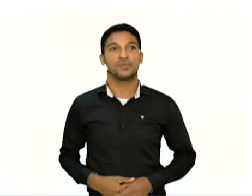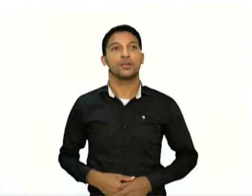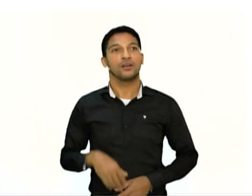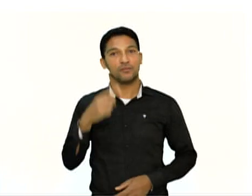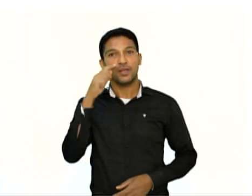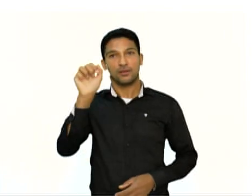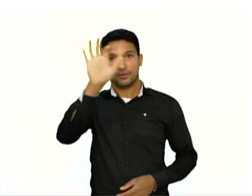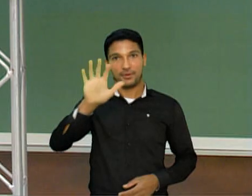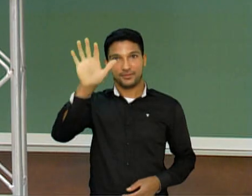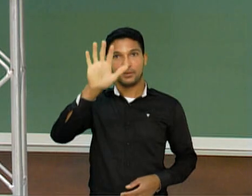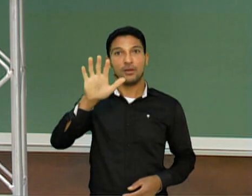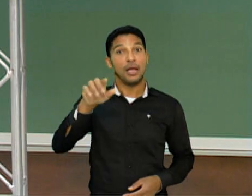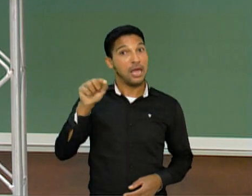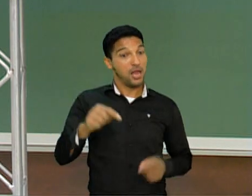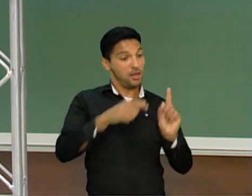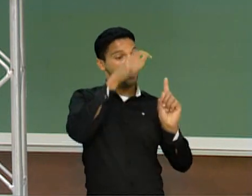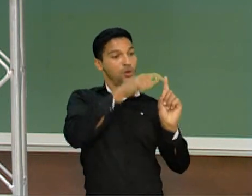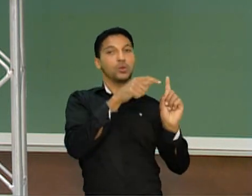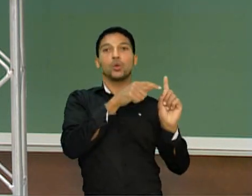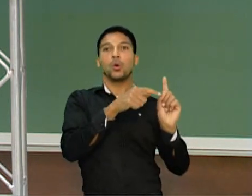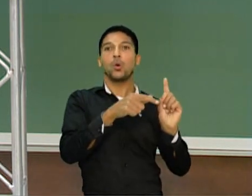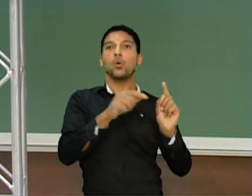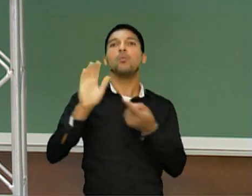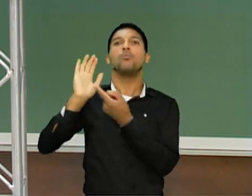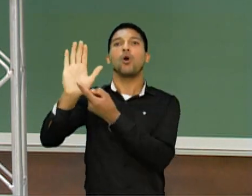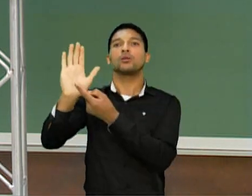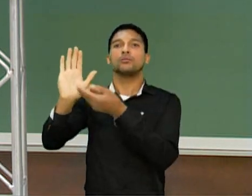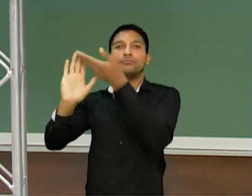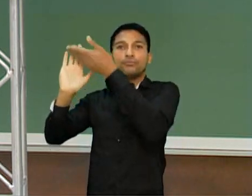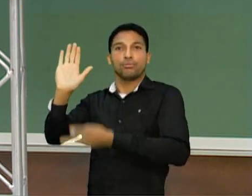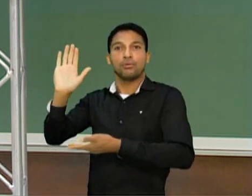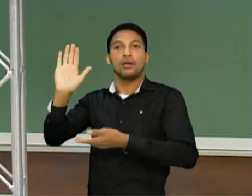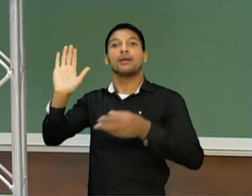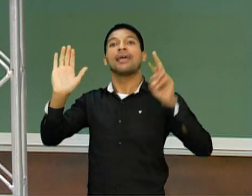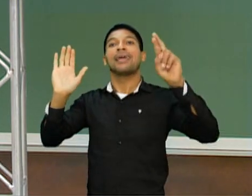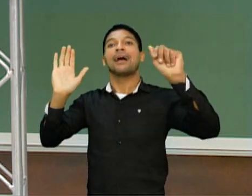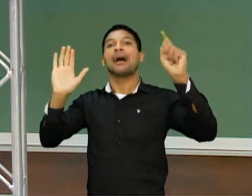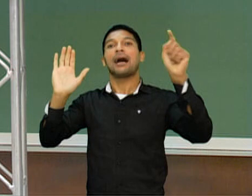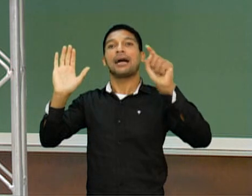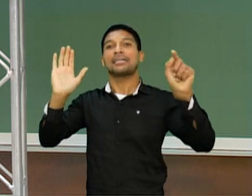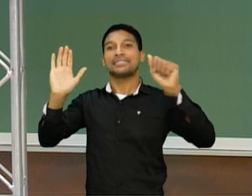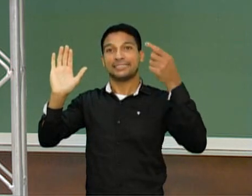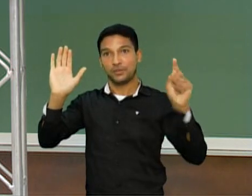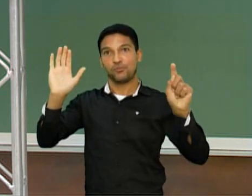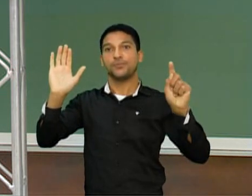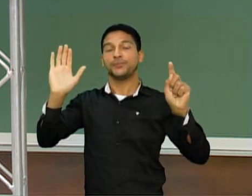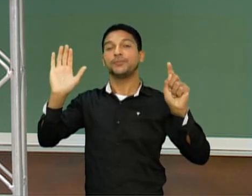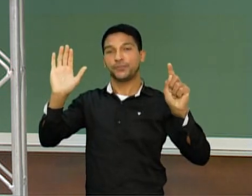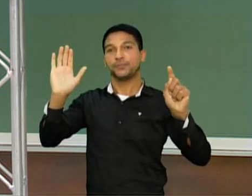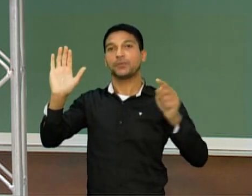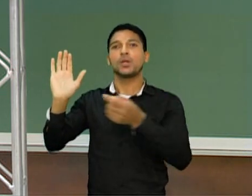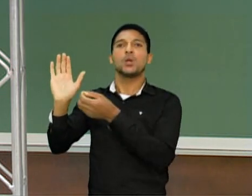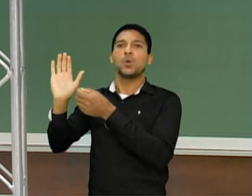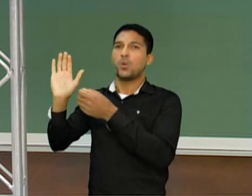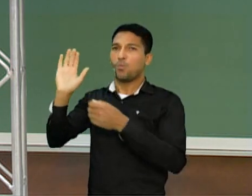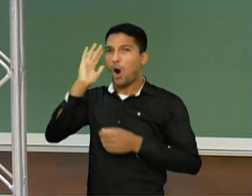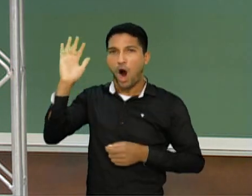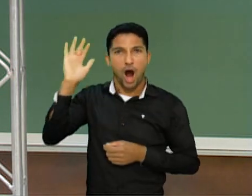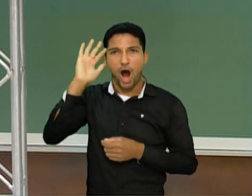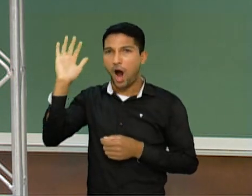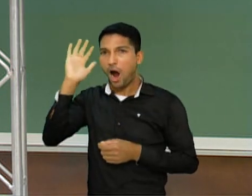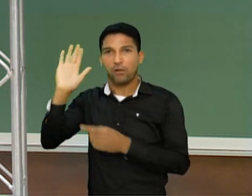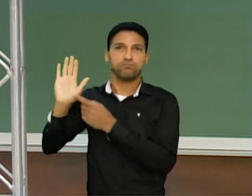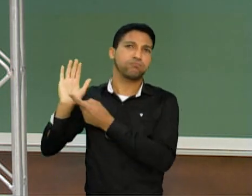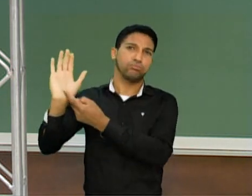algumas reflexões sobre a razão e hoje nós vamos aprofundar um pouco mais do que a última aula que nós tivemos ele. Então hoje